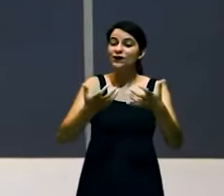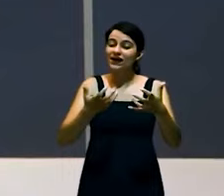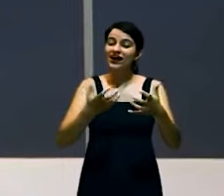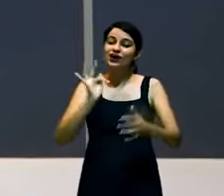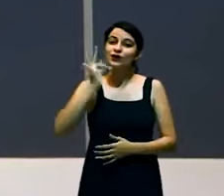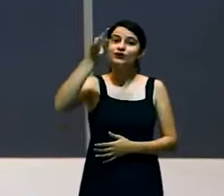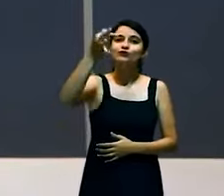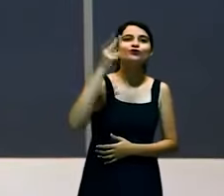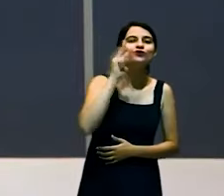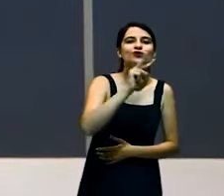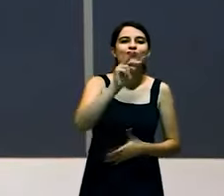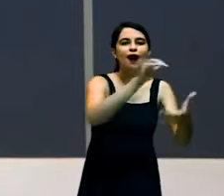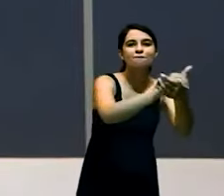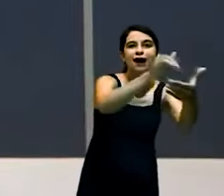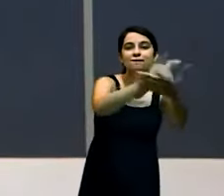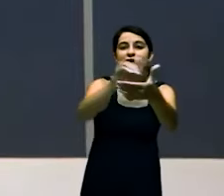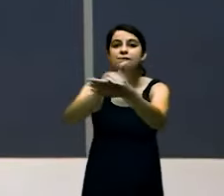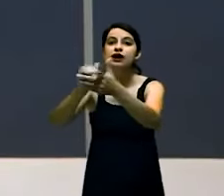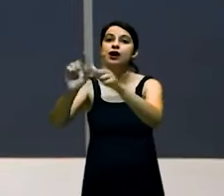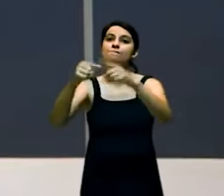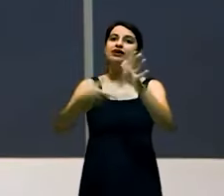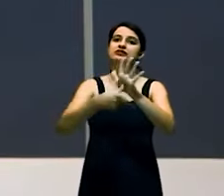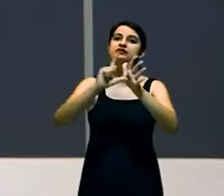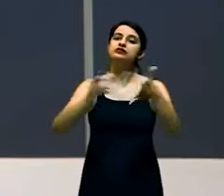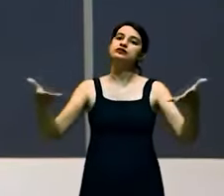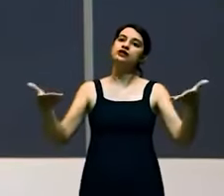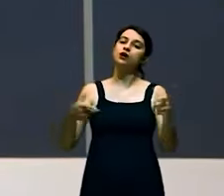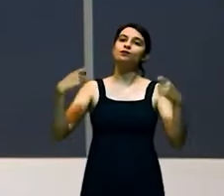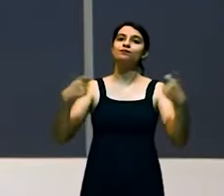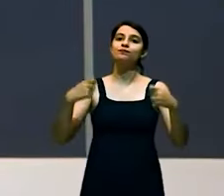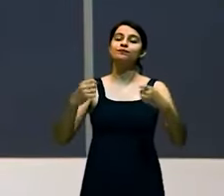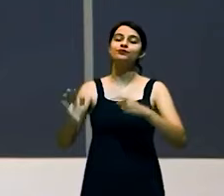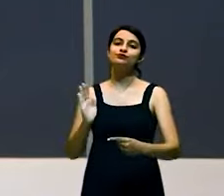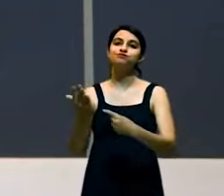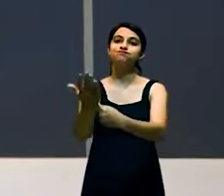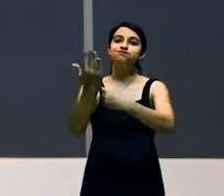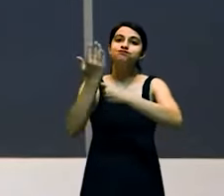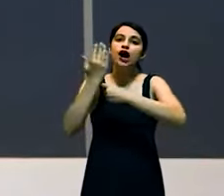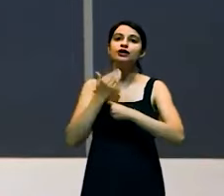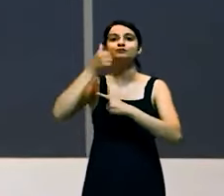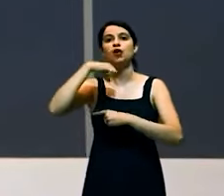grande nessa terra, mas precisa da sua ajuda aí. Eu estou pedindo,